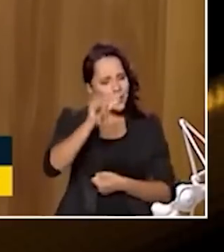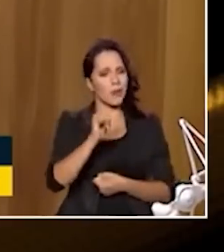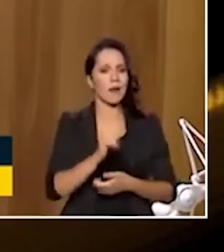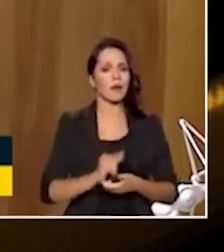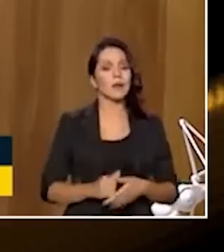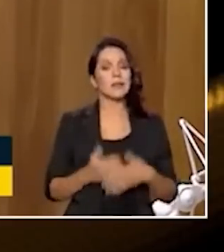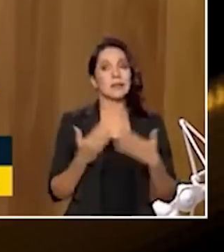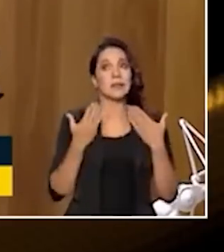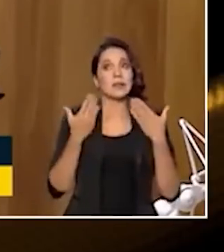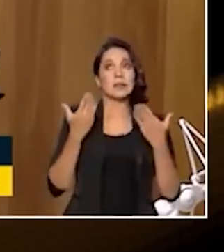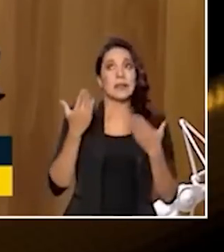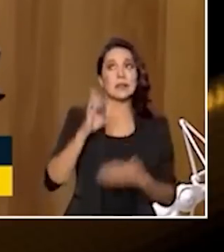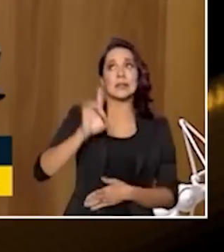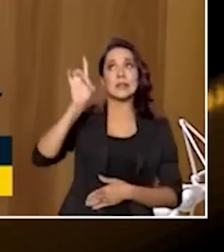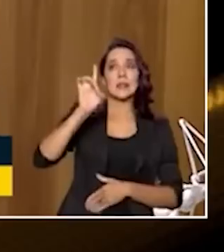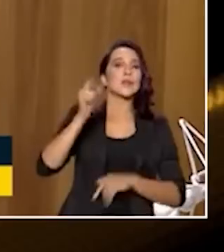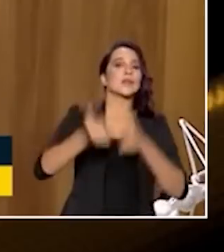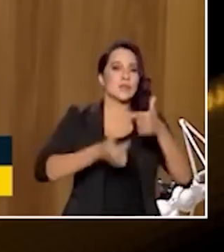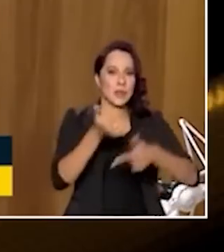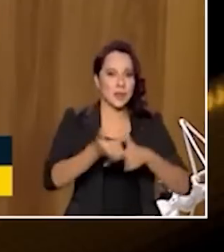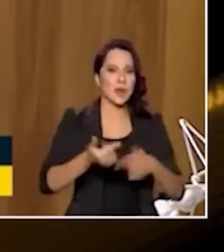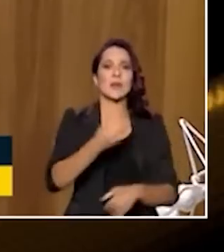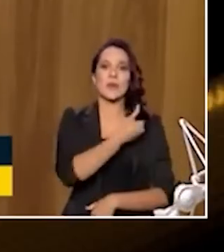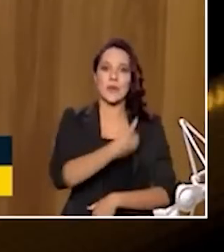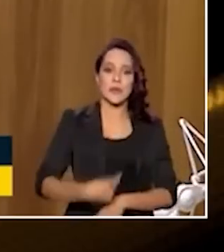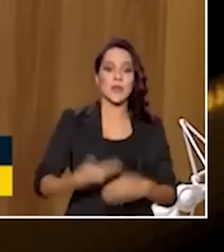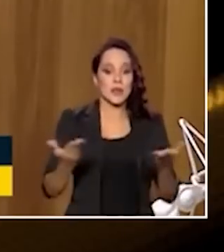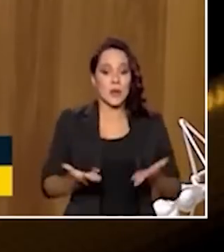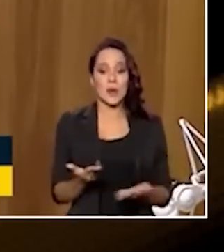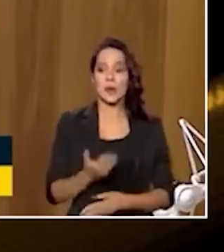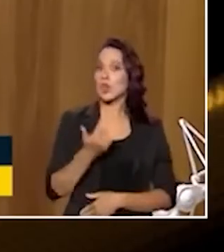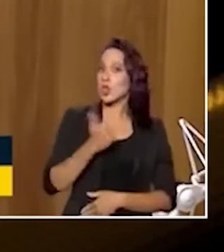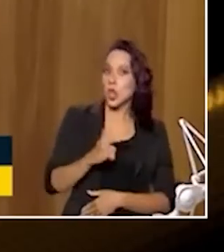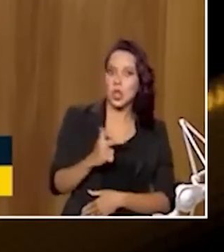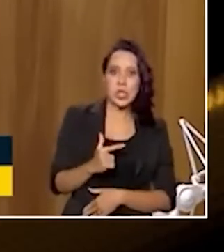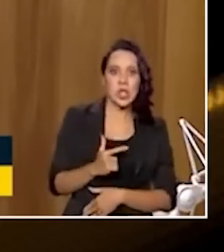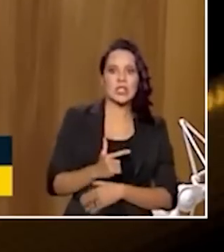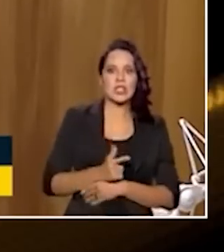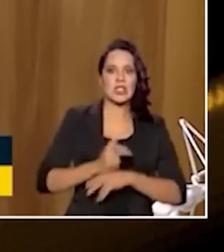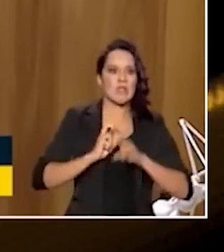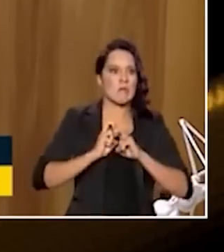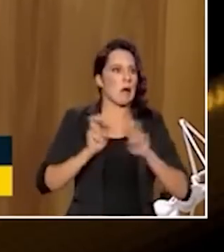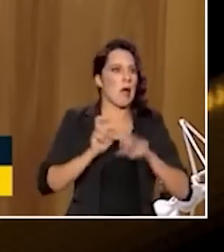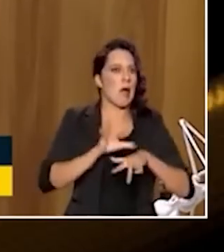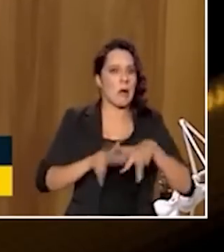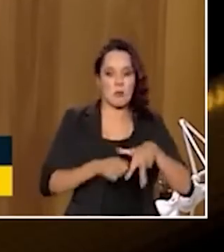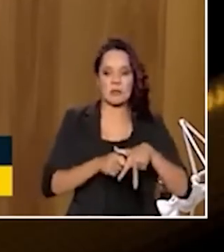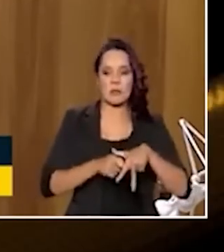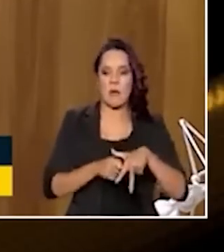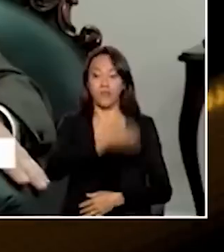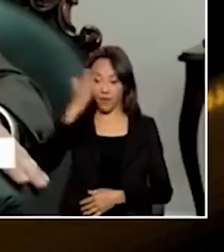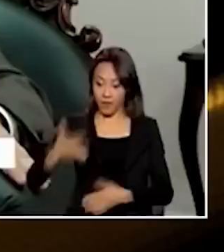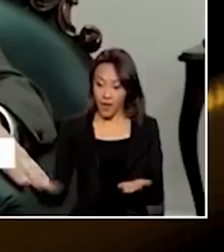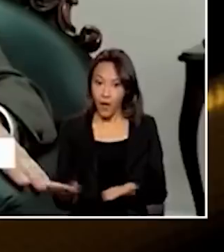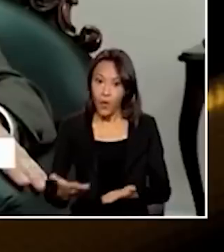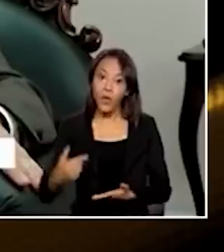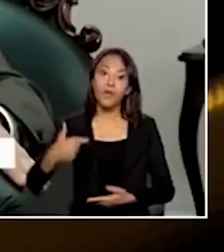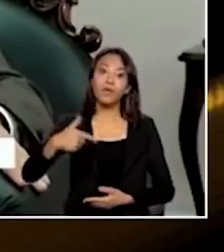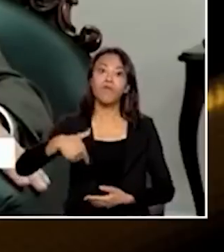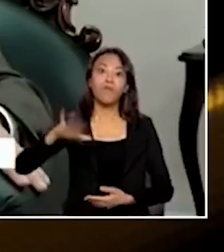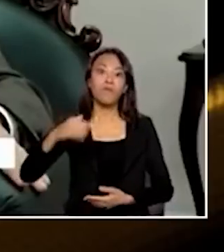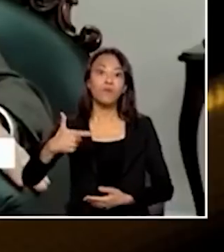nem o nome que foram levadas por um Ginásio da Polícia Federal sem saber que estavam sendo embarcadas naqueles ônibus